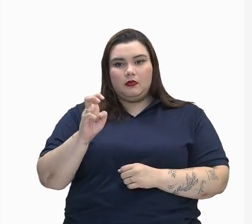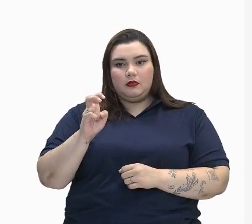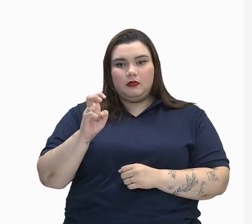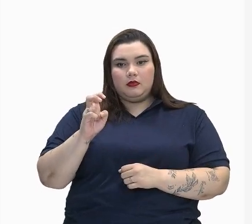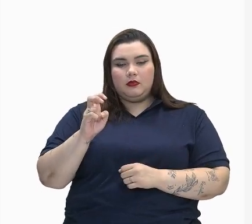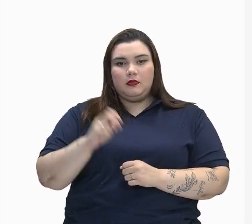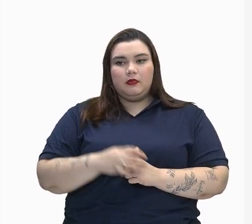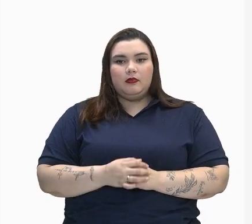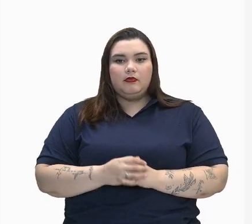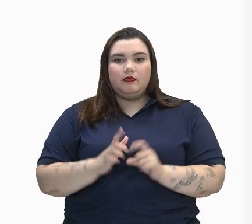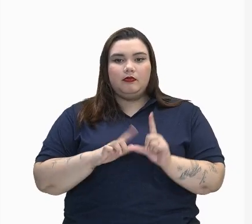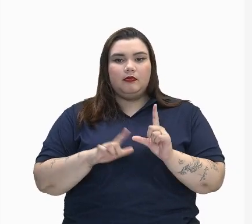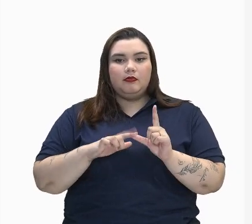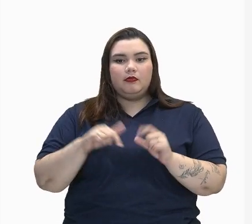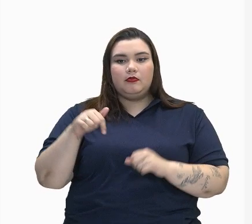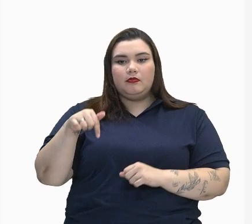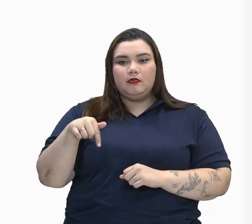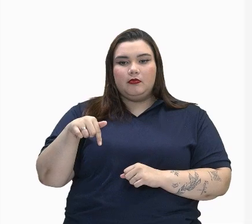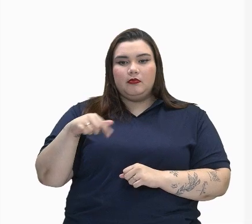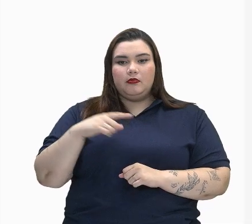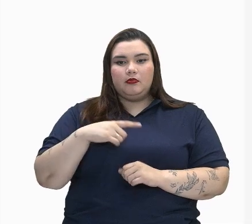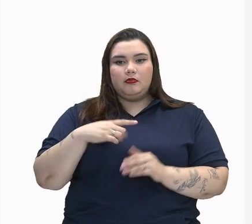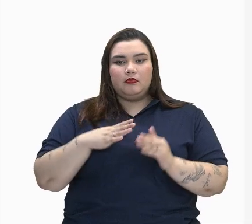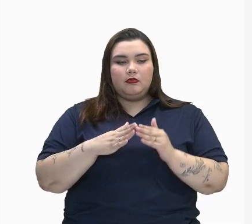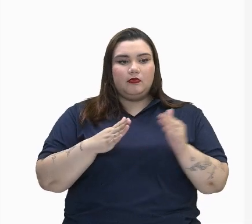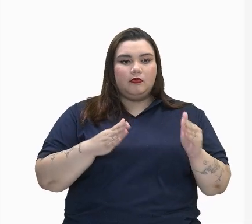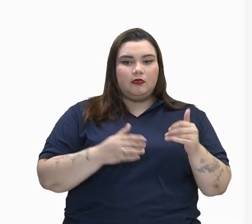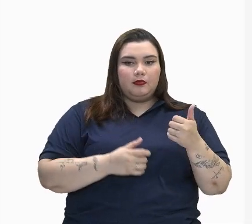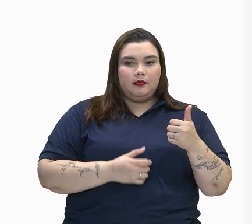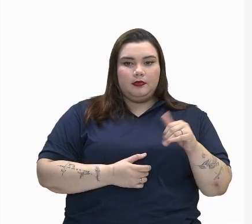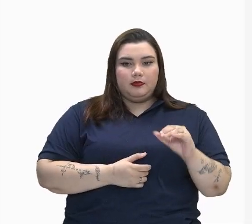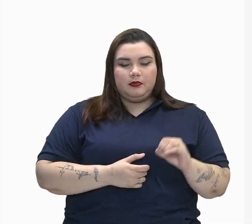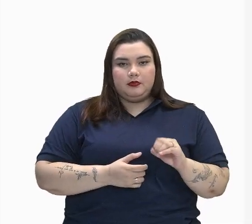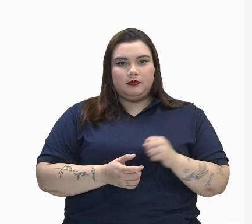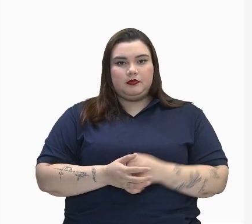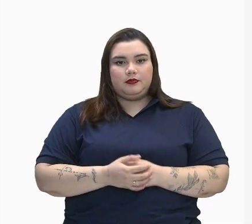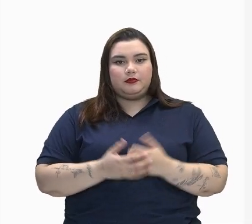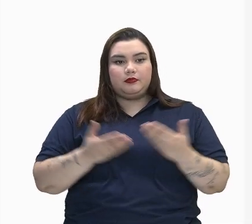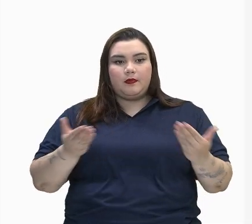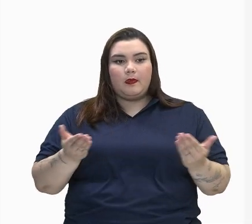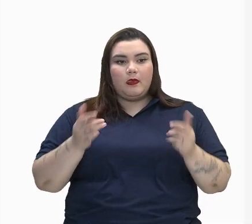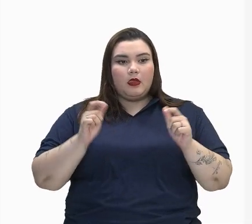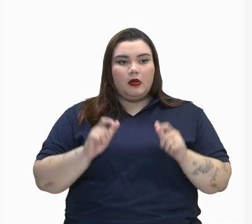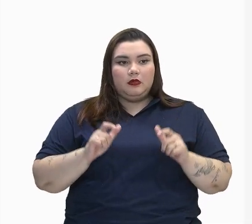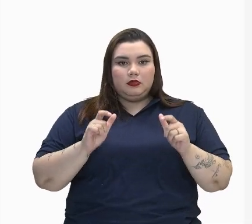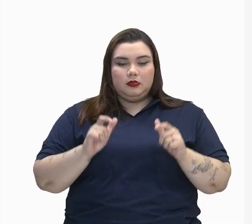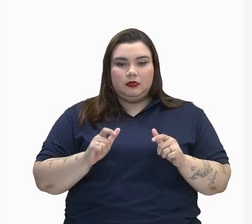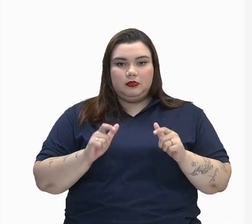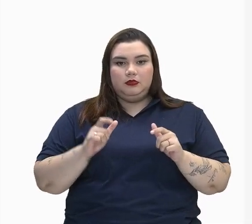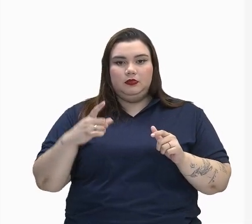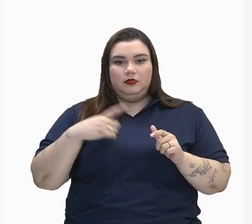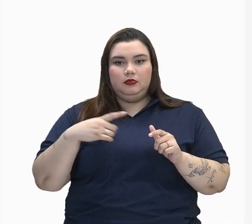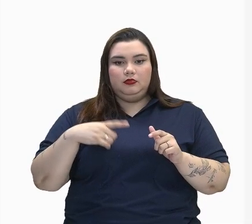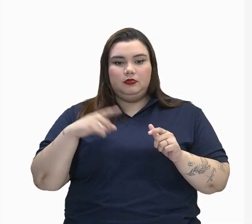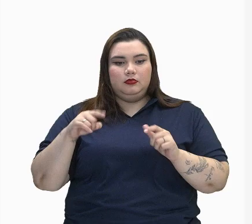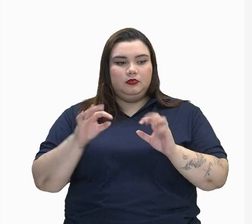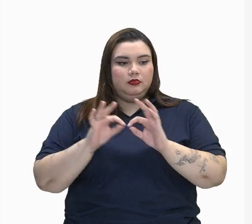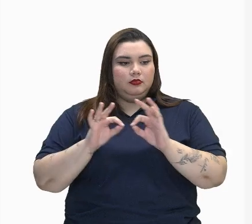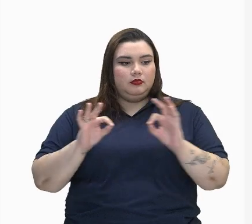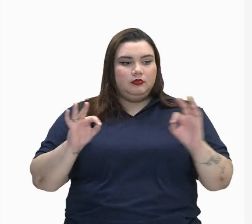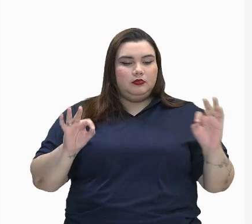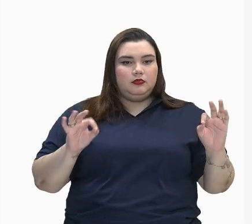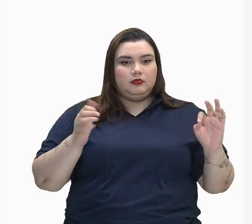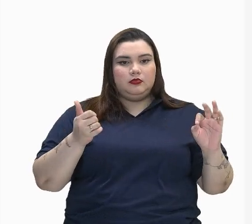perto do 5, e a letra Q, que passa do 10. Onde, então, que estará a raiz de 10?